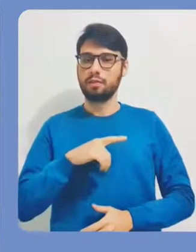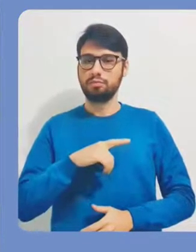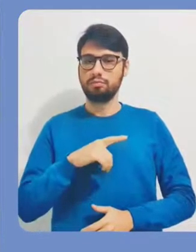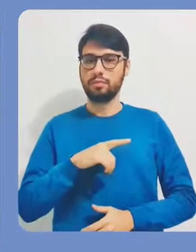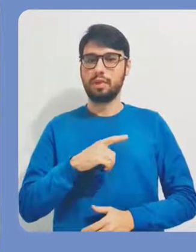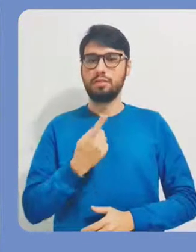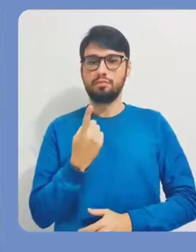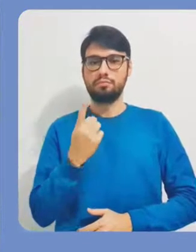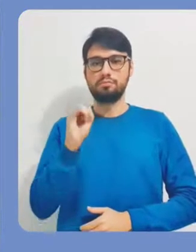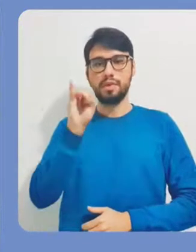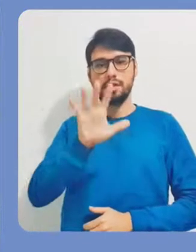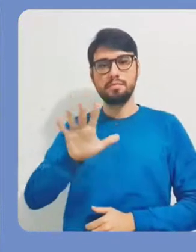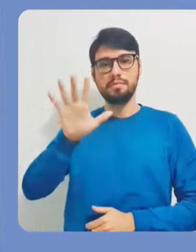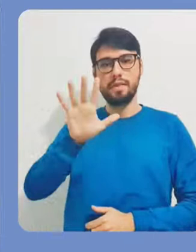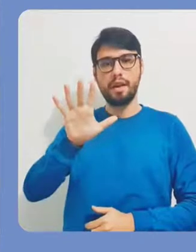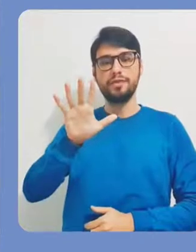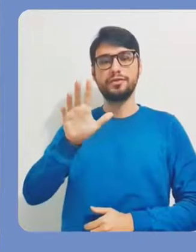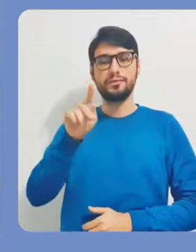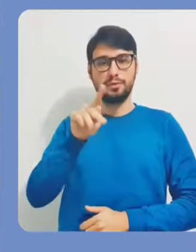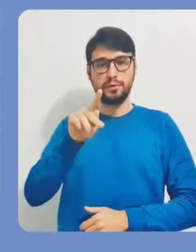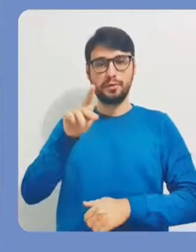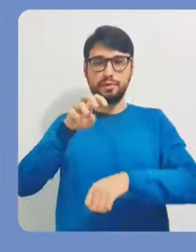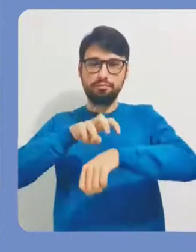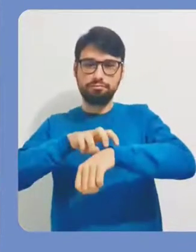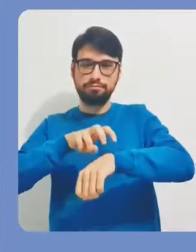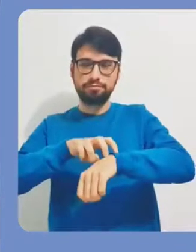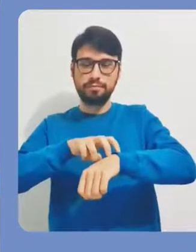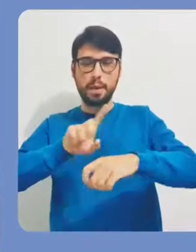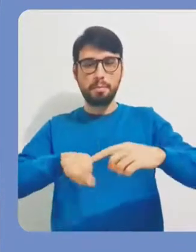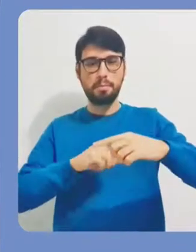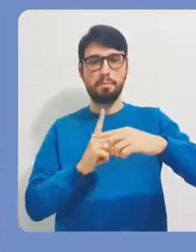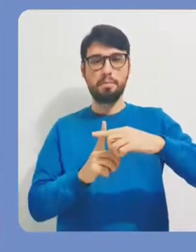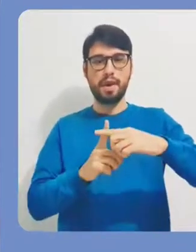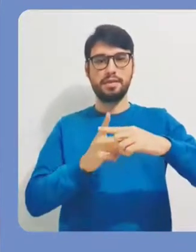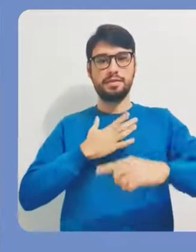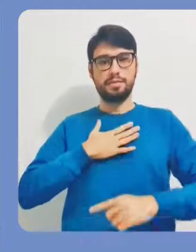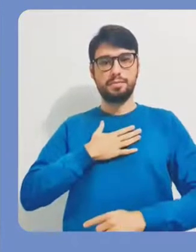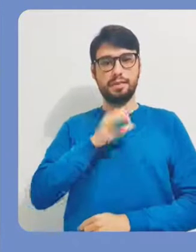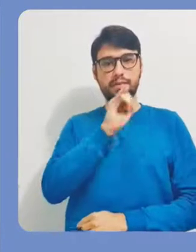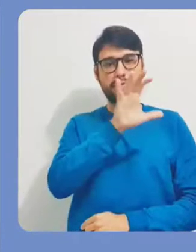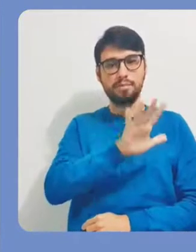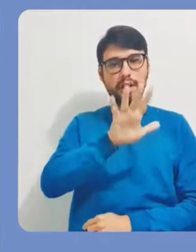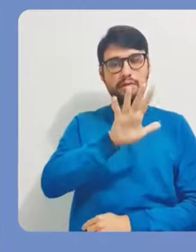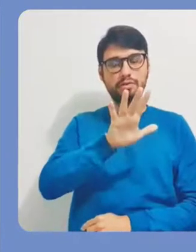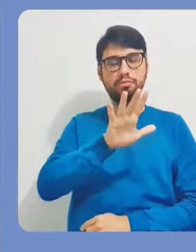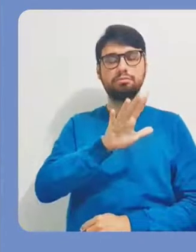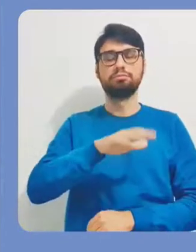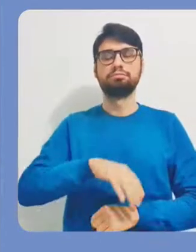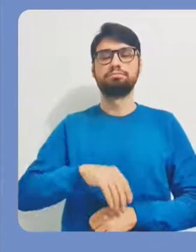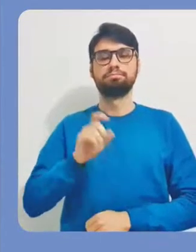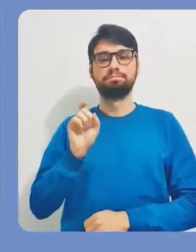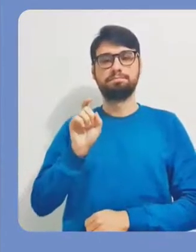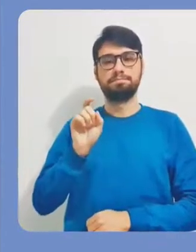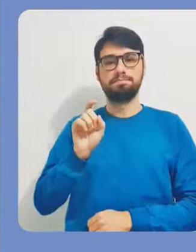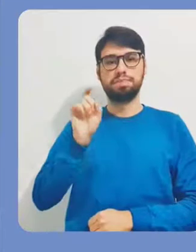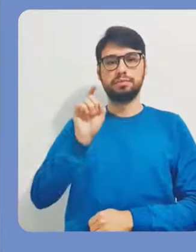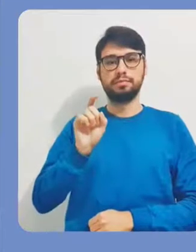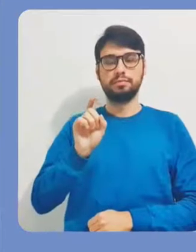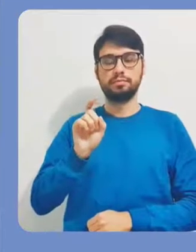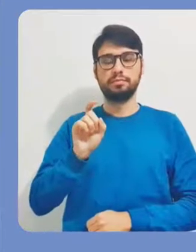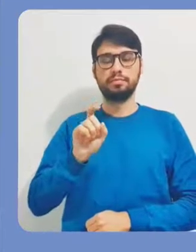Então, aqui eu tenho uma imagem do professor José Ednilson e uma imagem minha. Eu vou adicionar primeiro a imagem do professor José